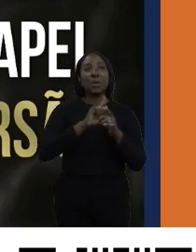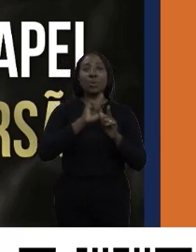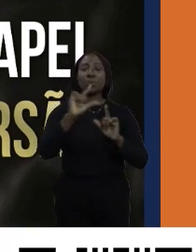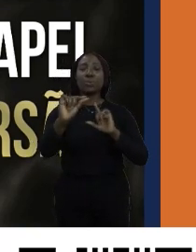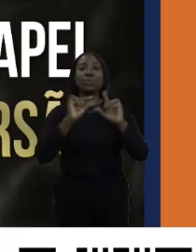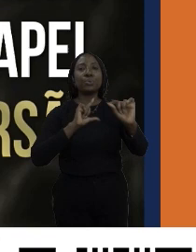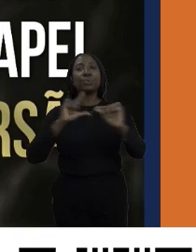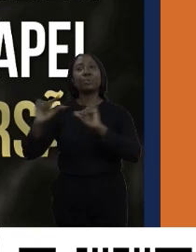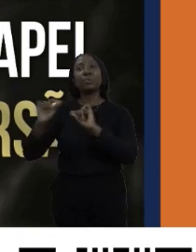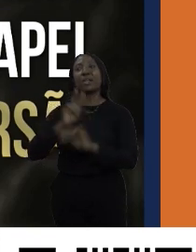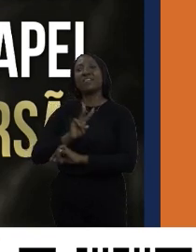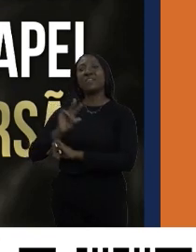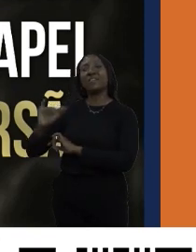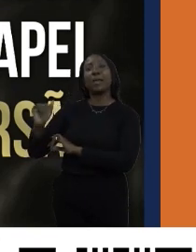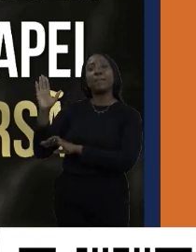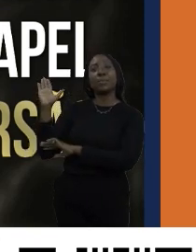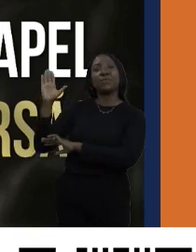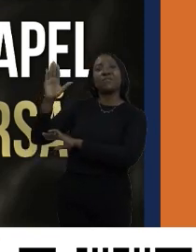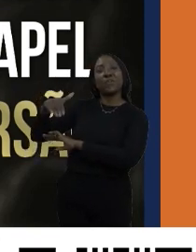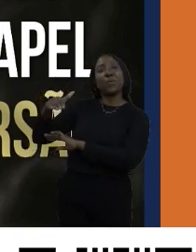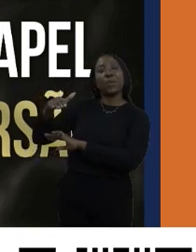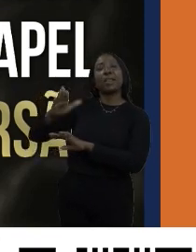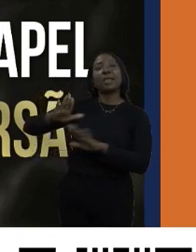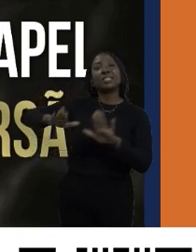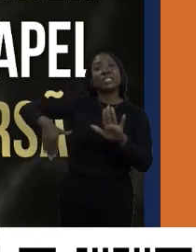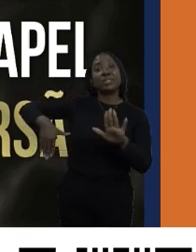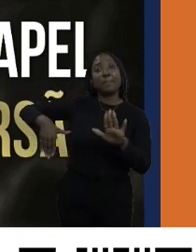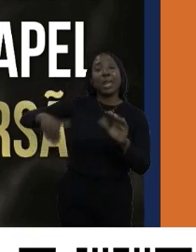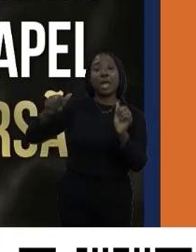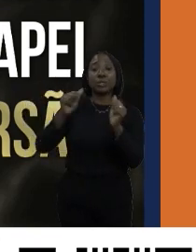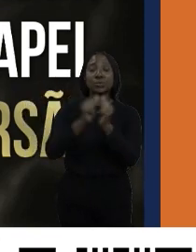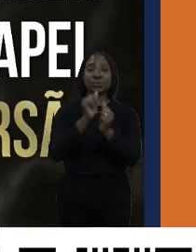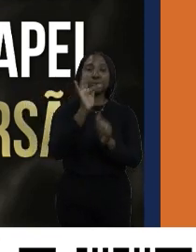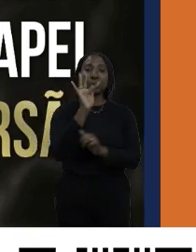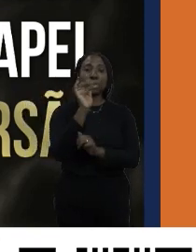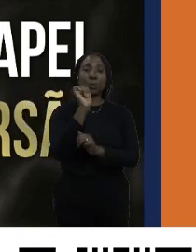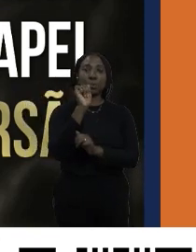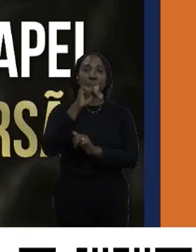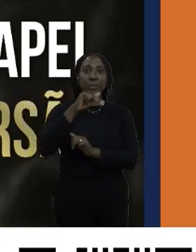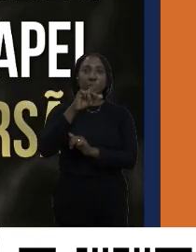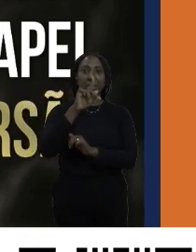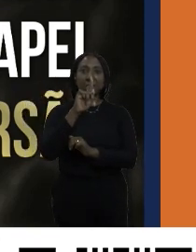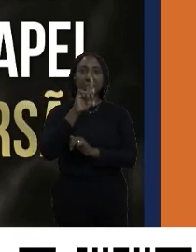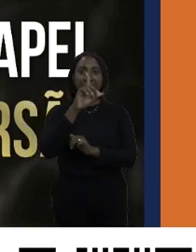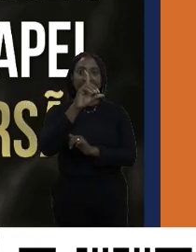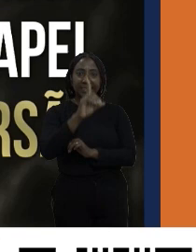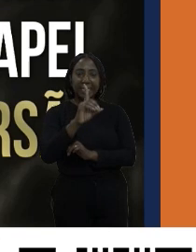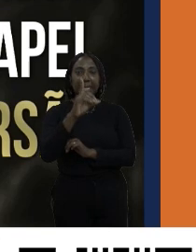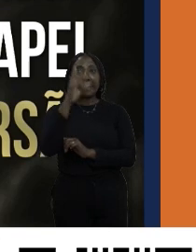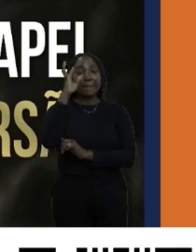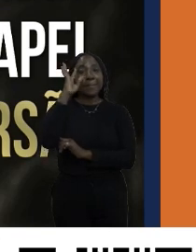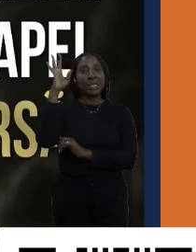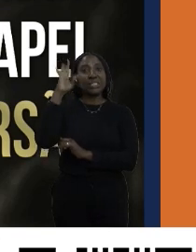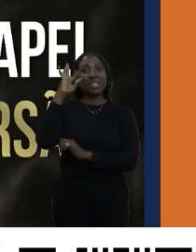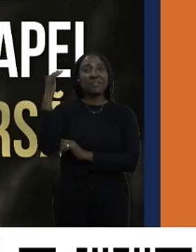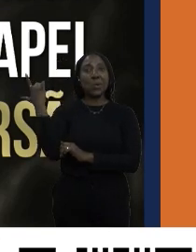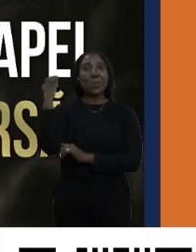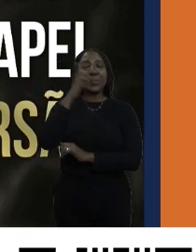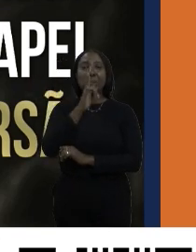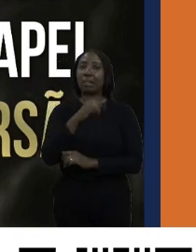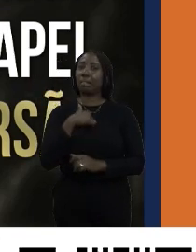quadra e fui para o vôlei de praia. Fiz uma dupla eu e Tandy. Todo mundo imaginava que a gente ia ganhar no dia seguinte. Nós ganhamos, foi